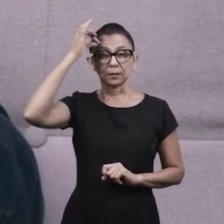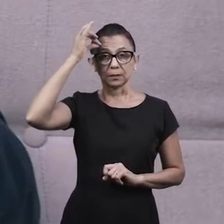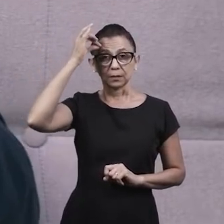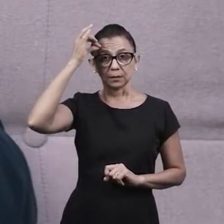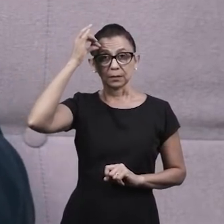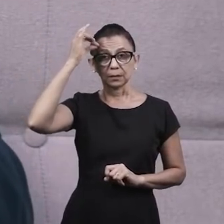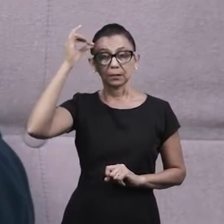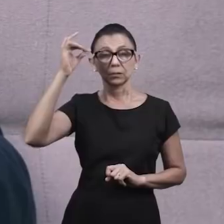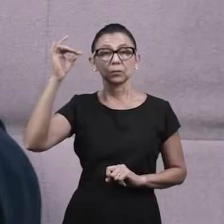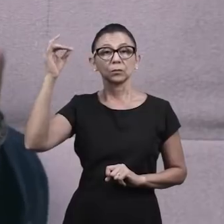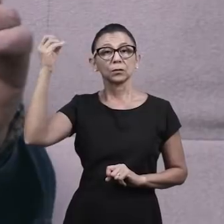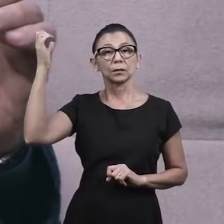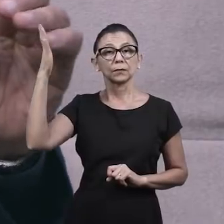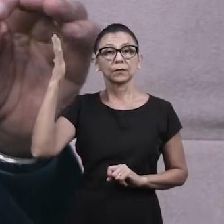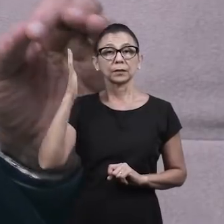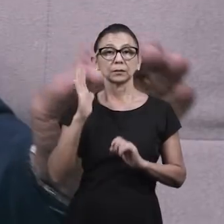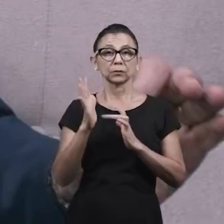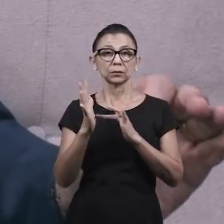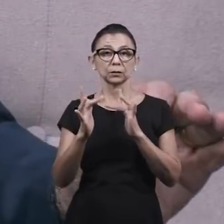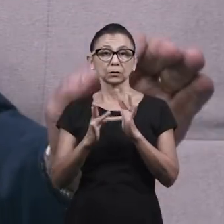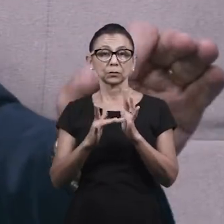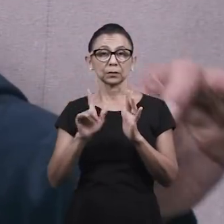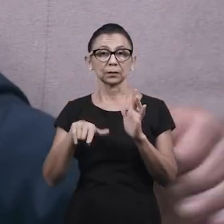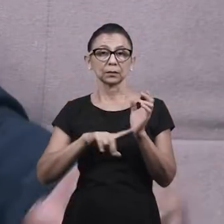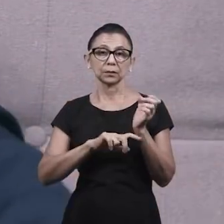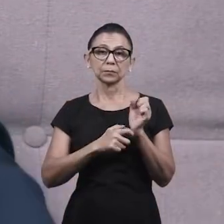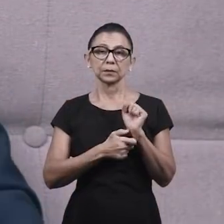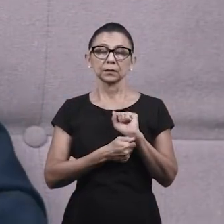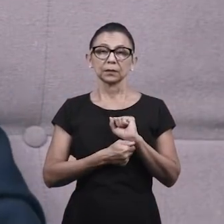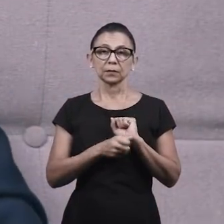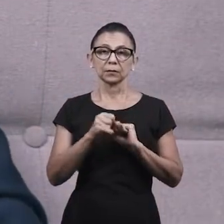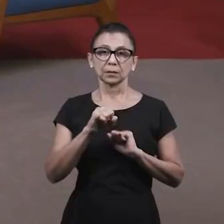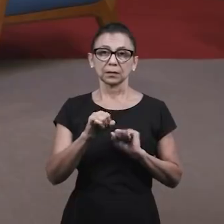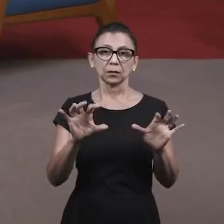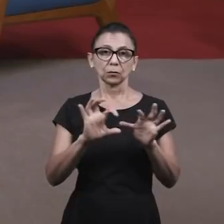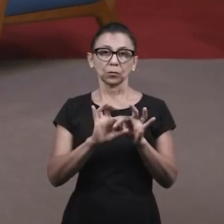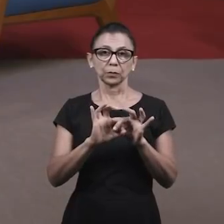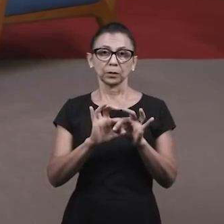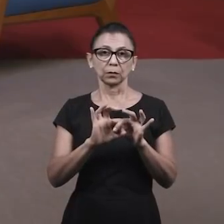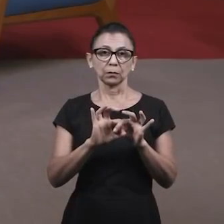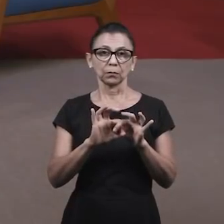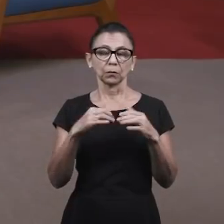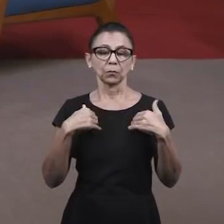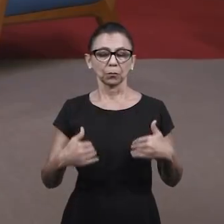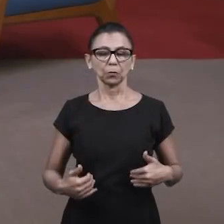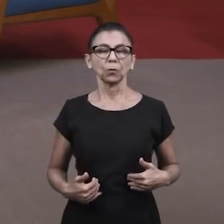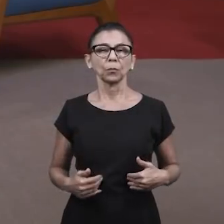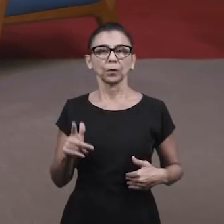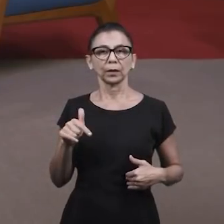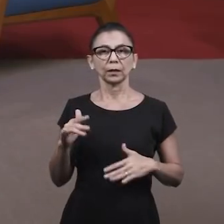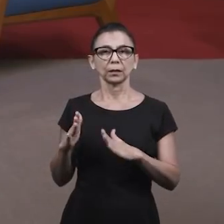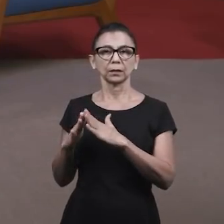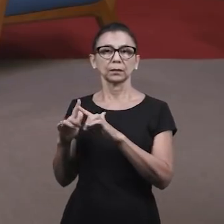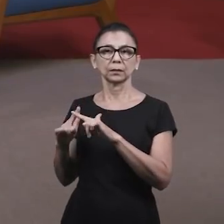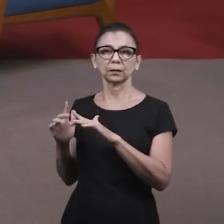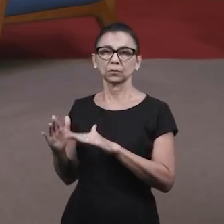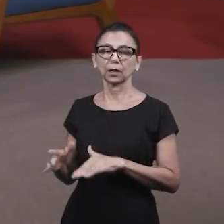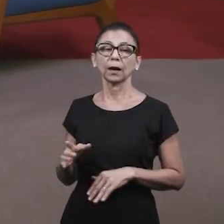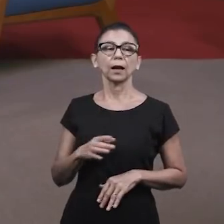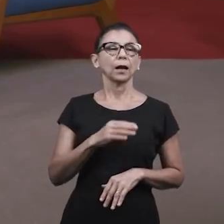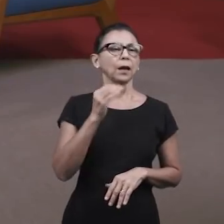é um mistério. Então ele começa, né, Sérgio? Jesus começa a revelar o mistério de dois elementos